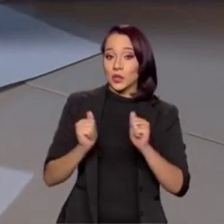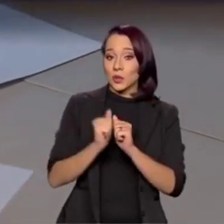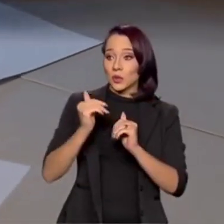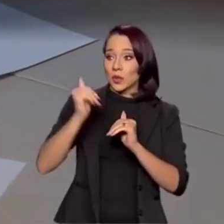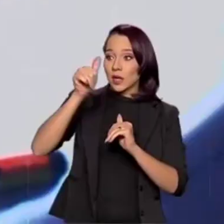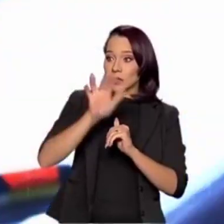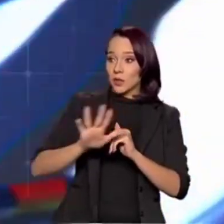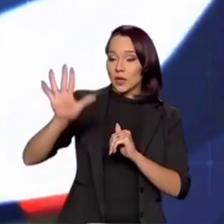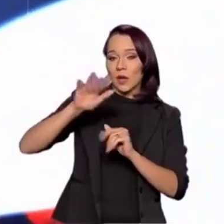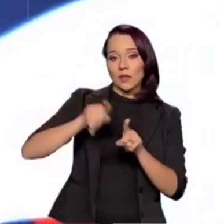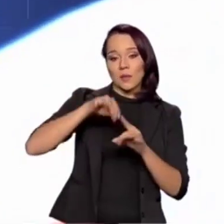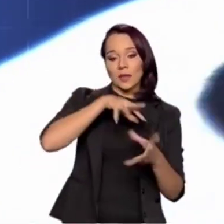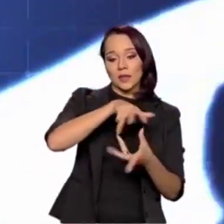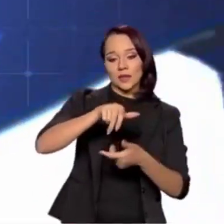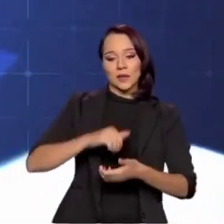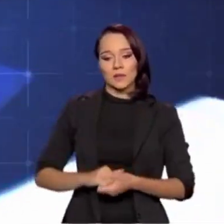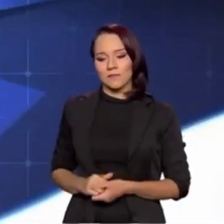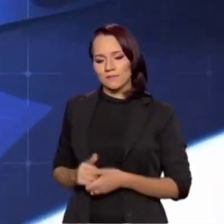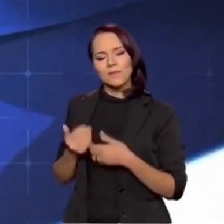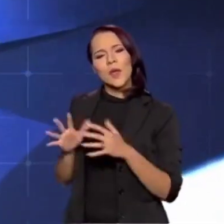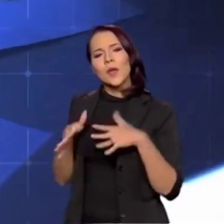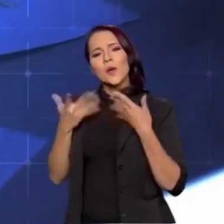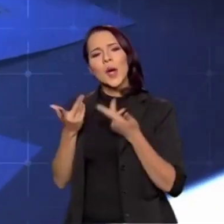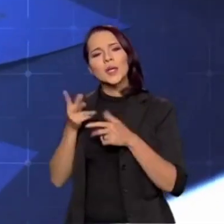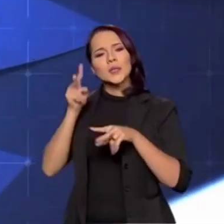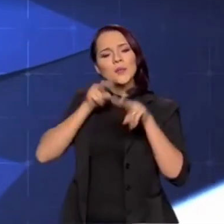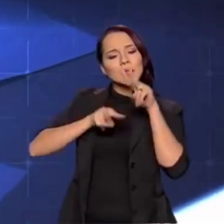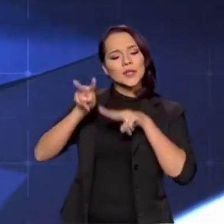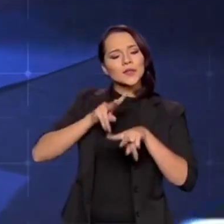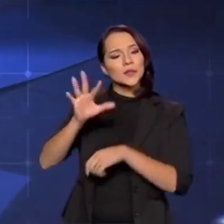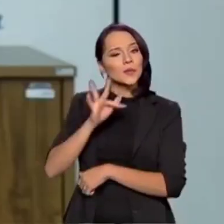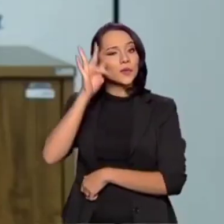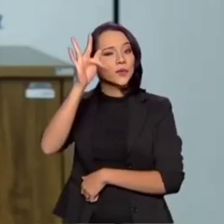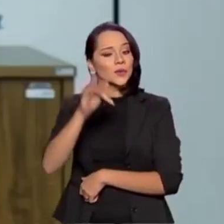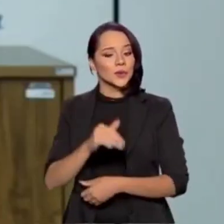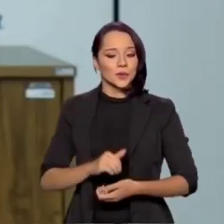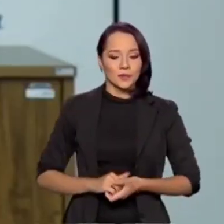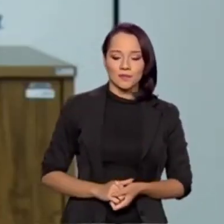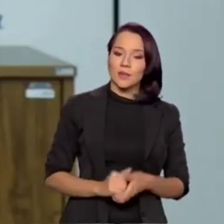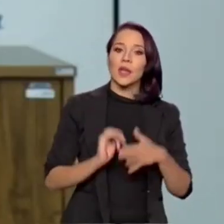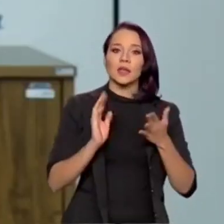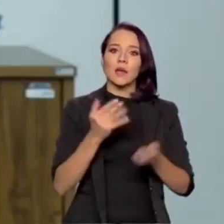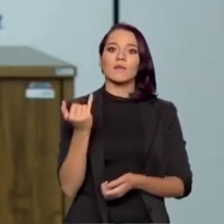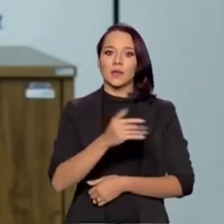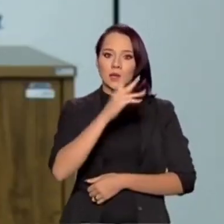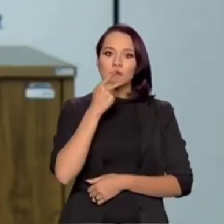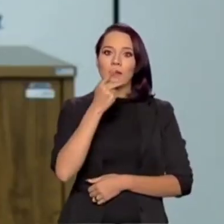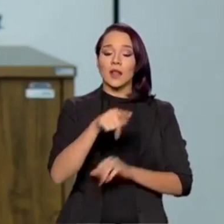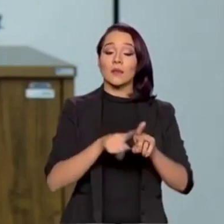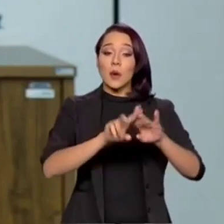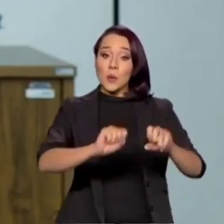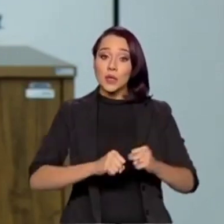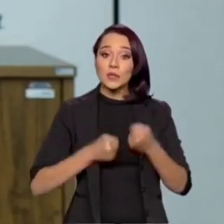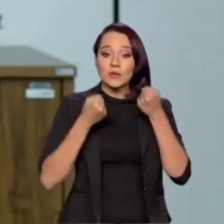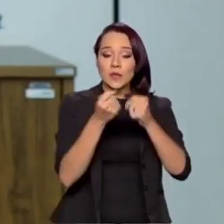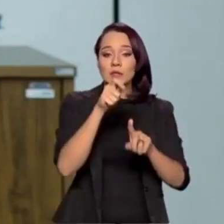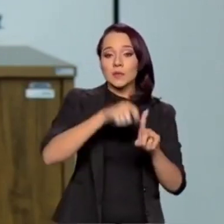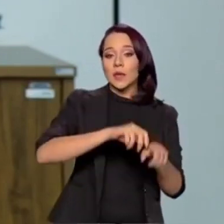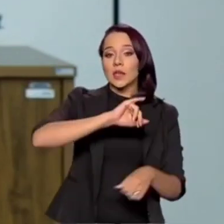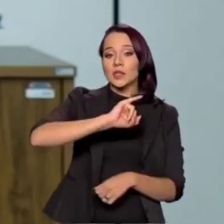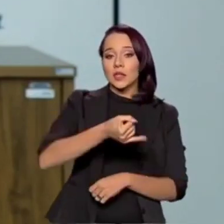nacional e internacional. Quais são as perspectivas para o futuro? Deve ser destacado ainda o esforço, desde janeiro